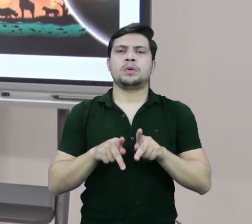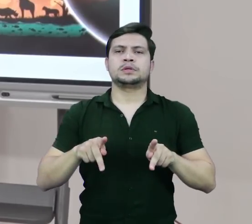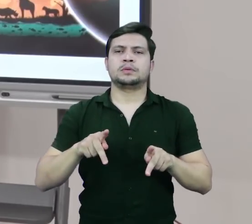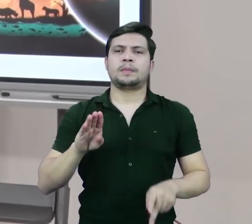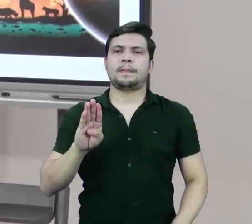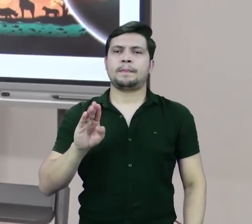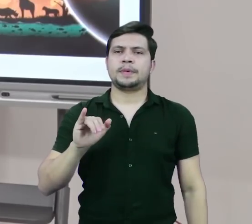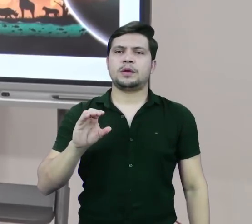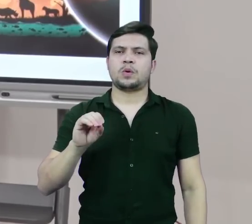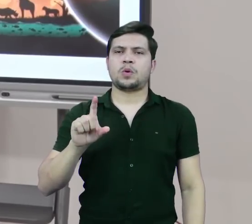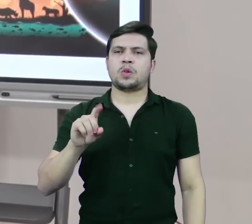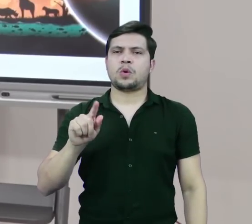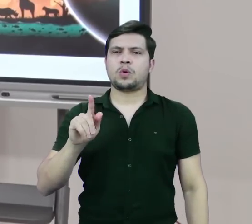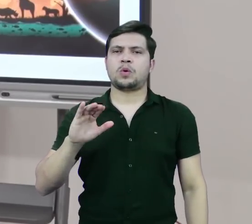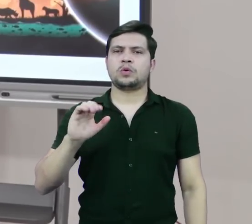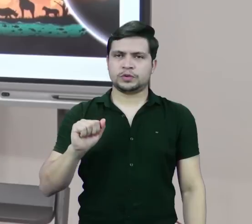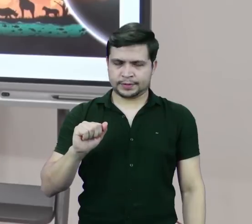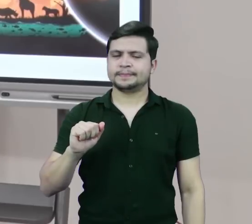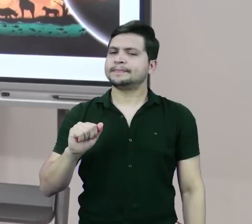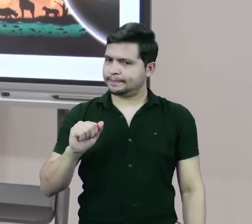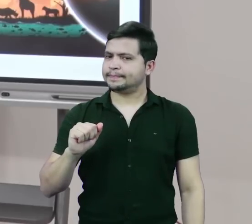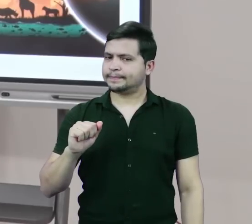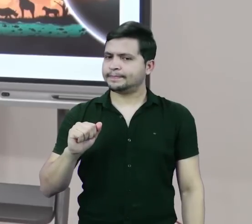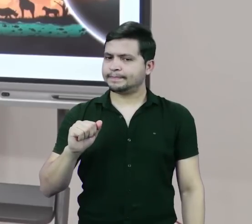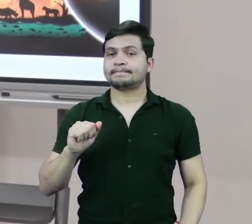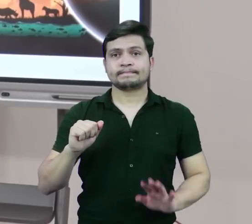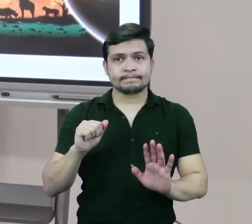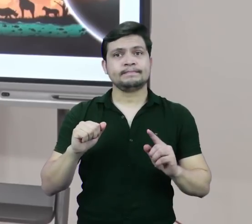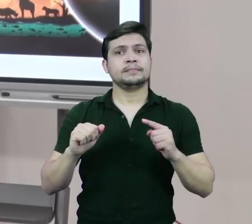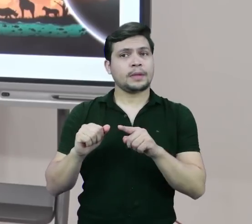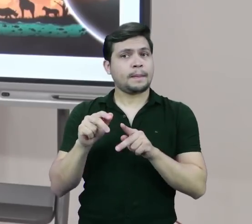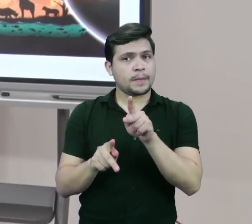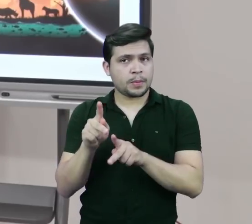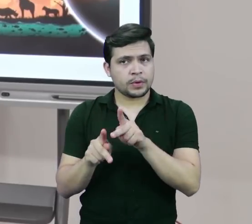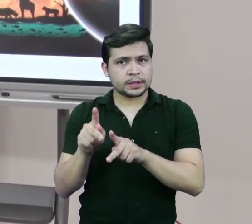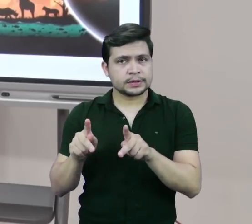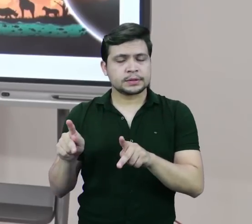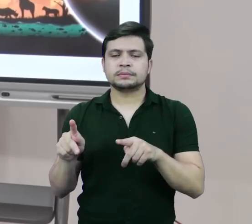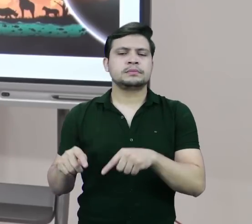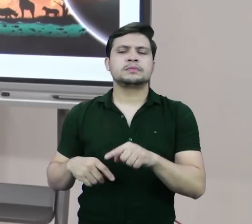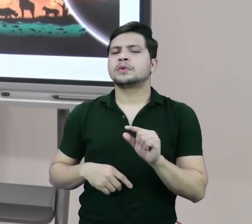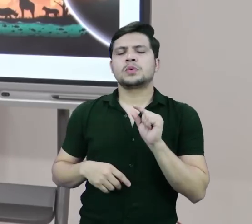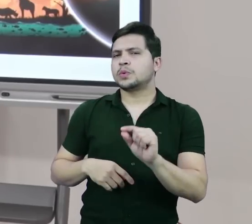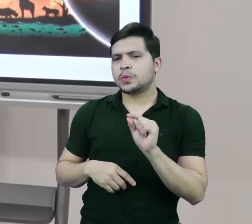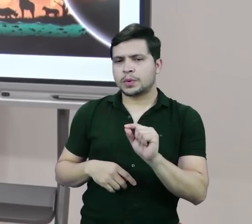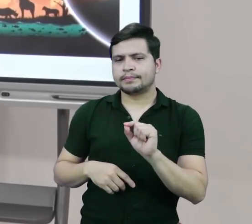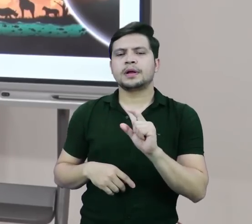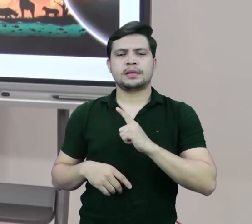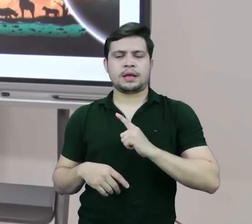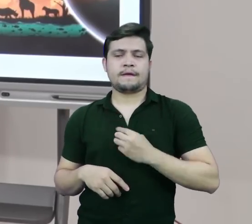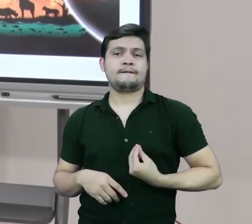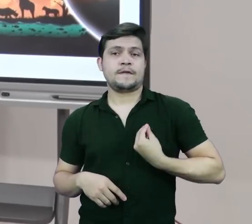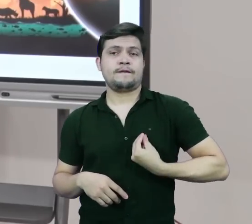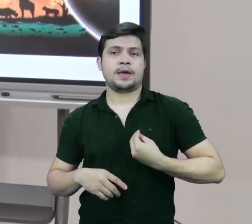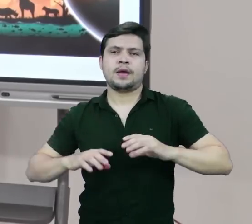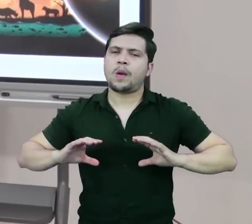população biológica, né? Indivíduos da mesma espécie que se relacionam entre si. Pois essa população, como nós já vimos também, eles